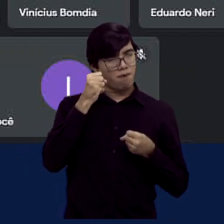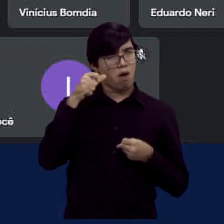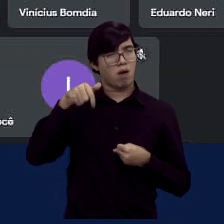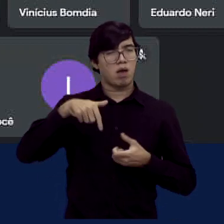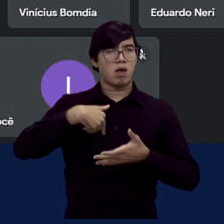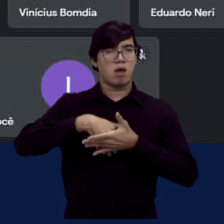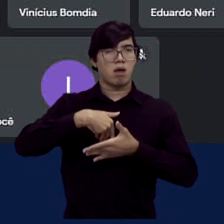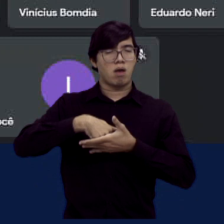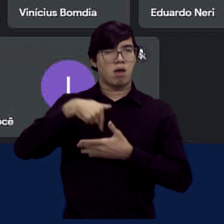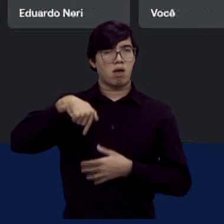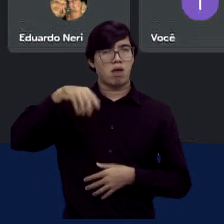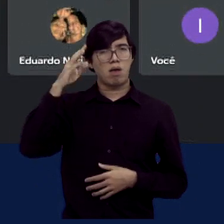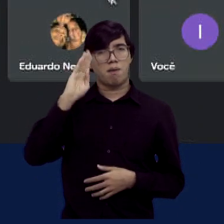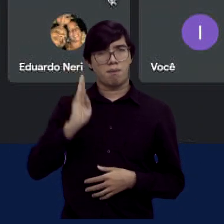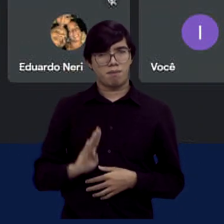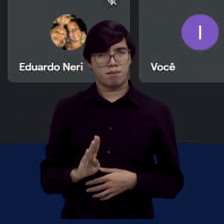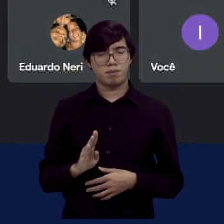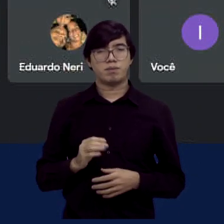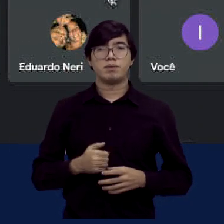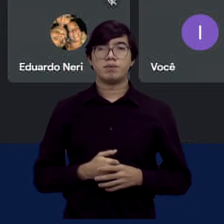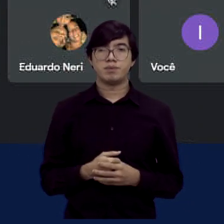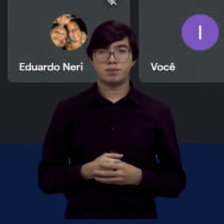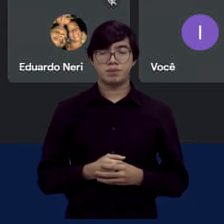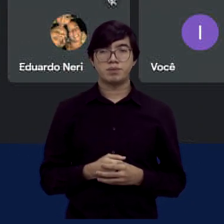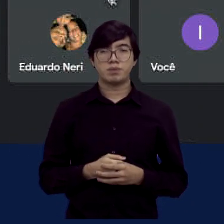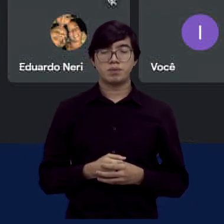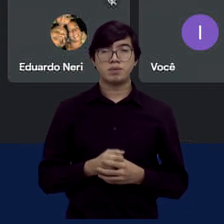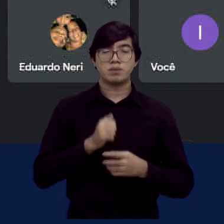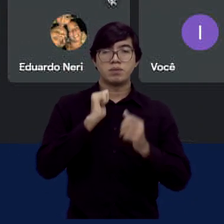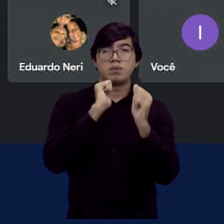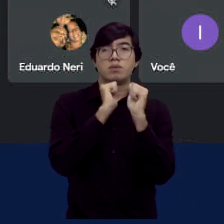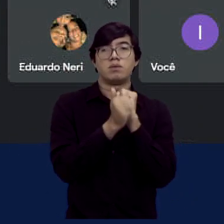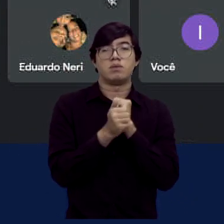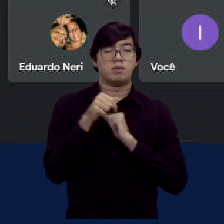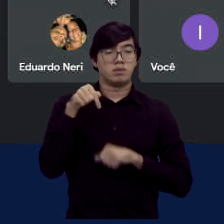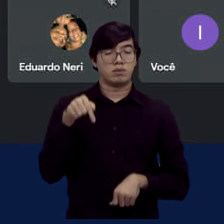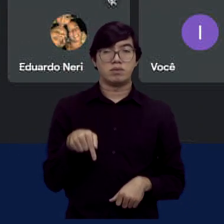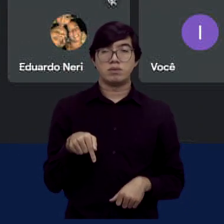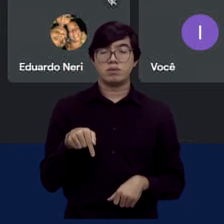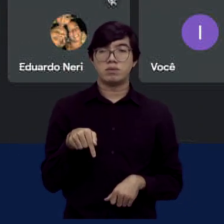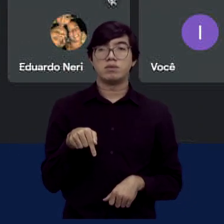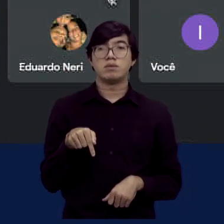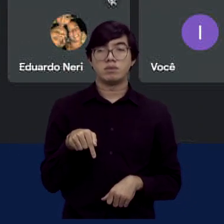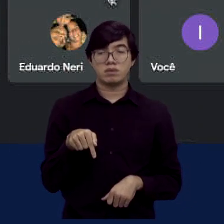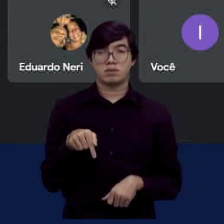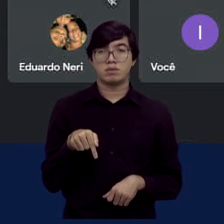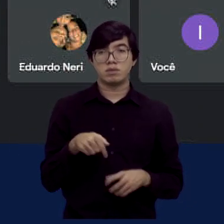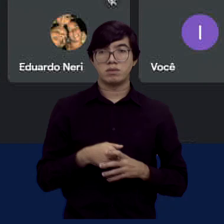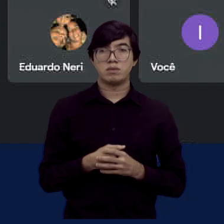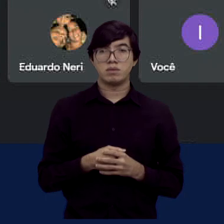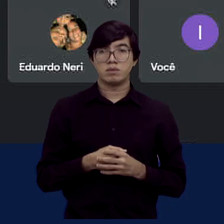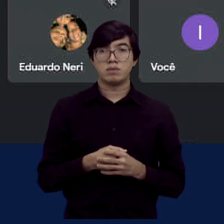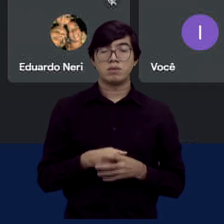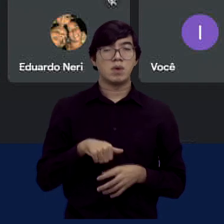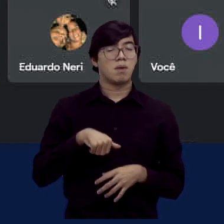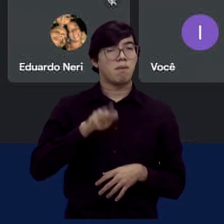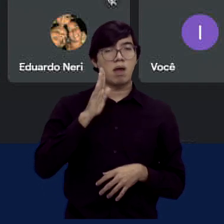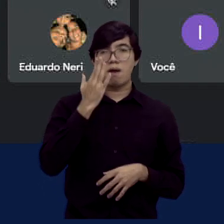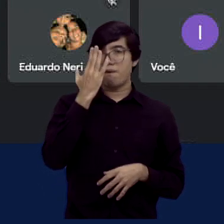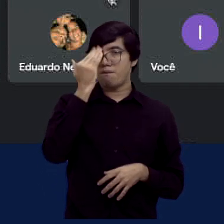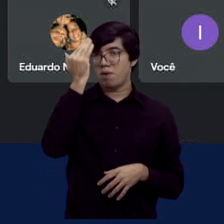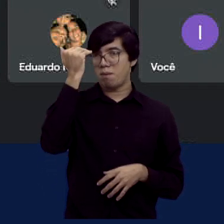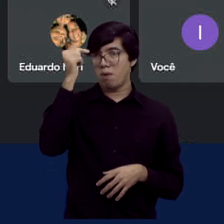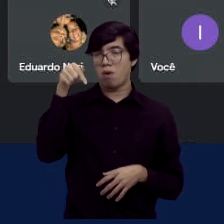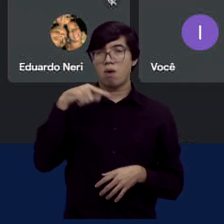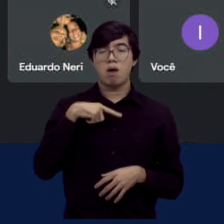A gente é tão culturalizado em termos de esporte que alguns dos nossos maiores ídolos são esportistas.